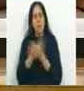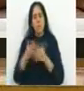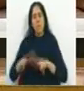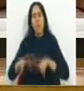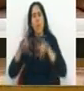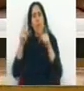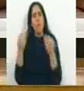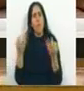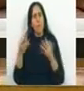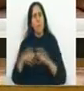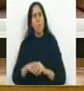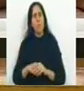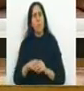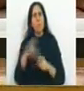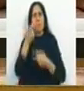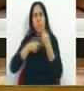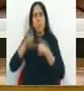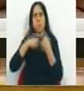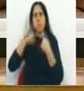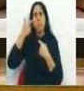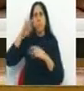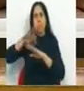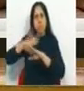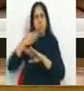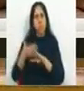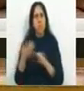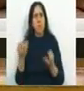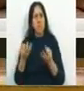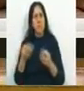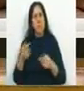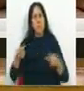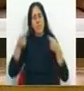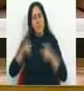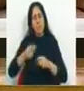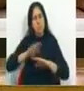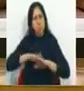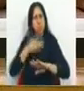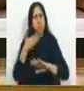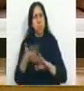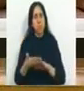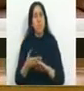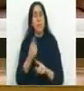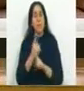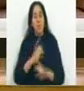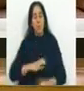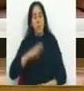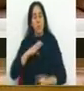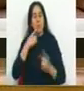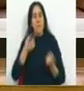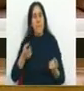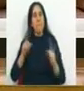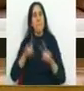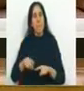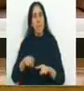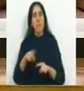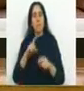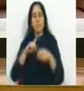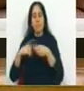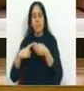economia, aumentado as exportações, aumentado o investimento, recuperado a confiança dos